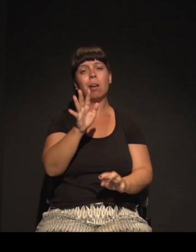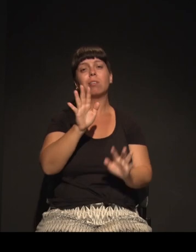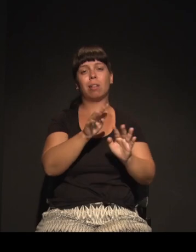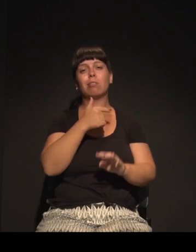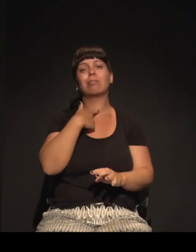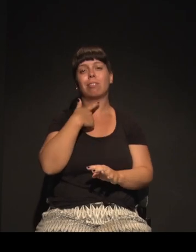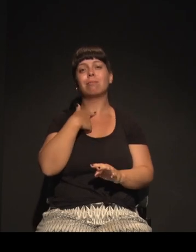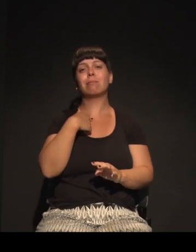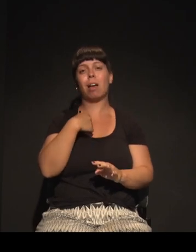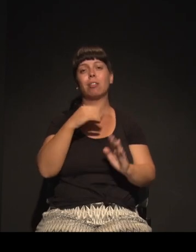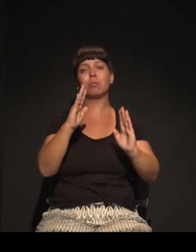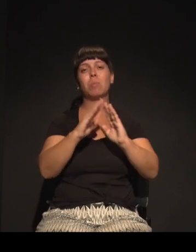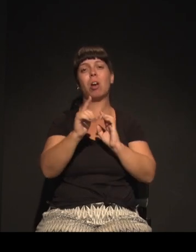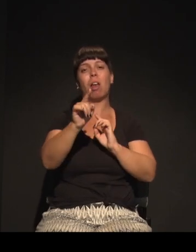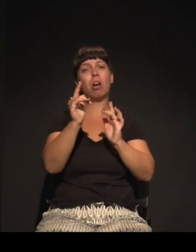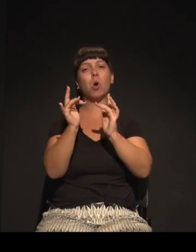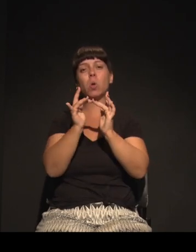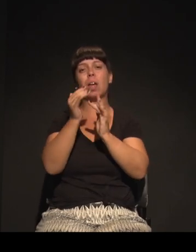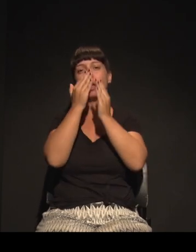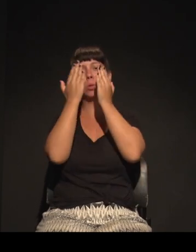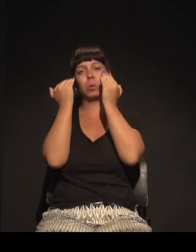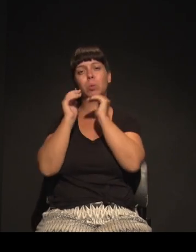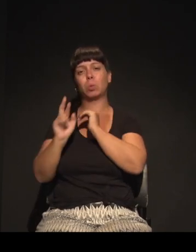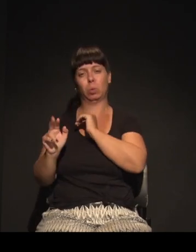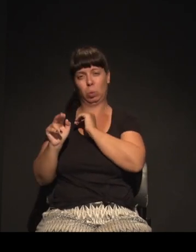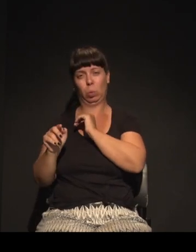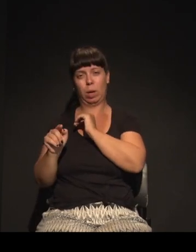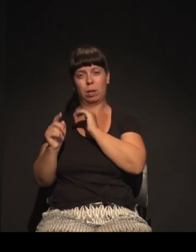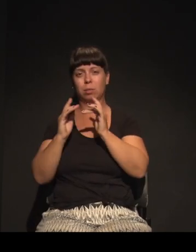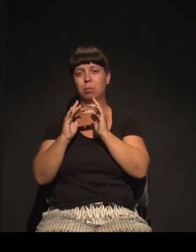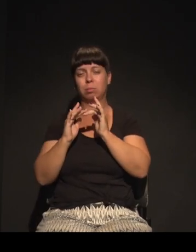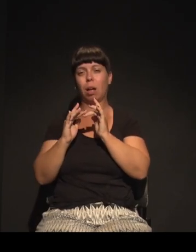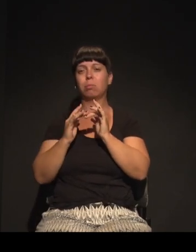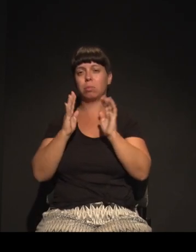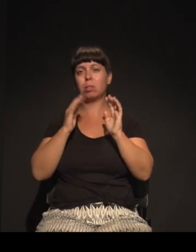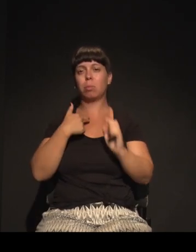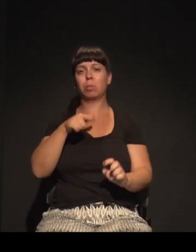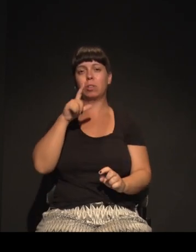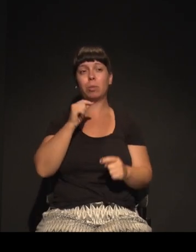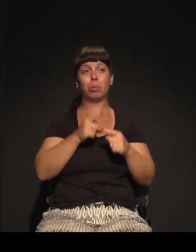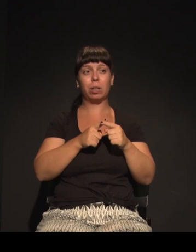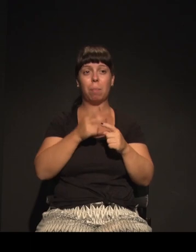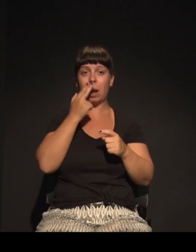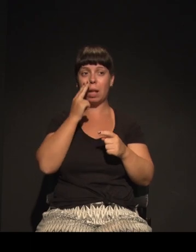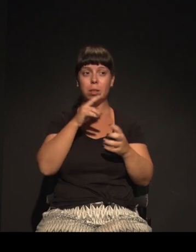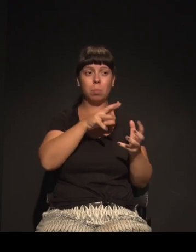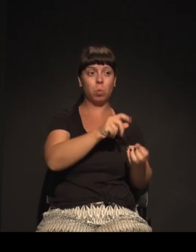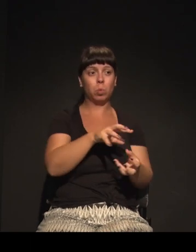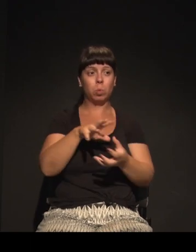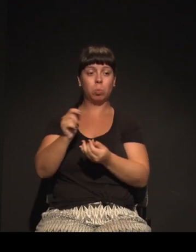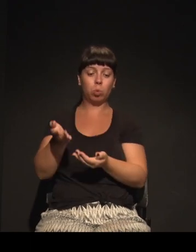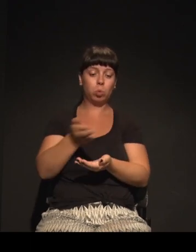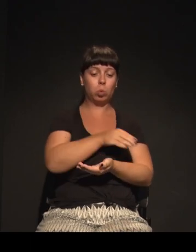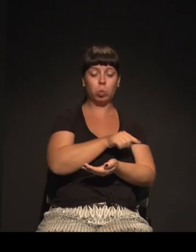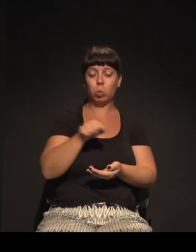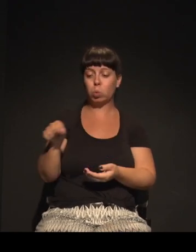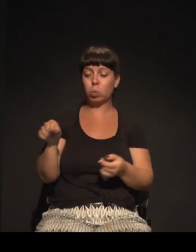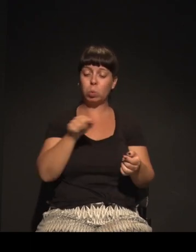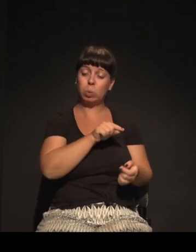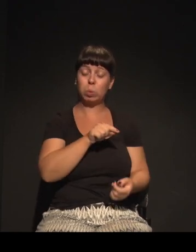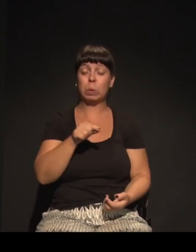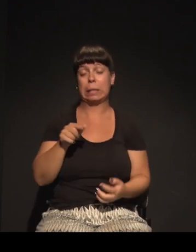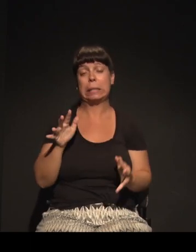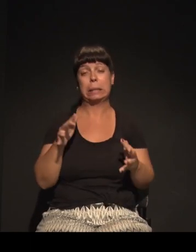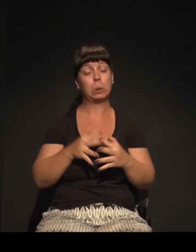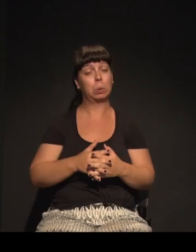sem ter contato com não indígenas do que tá em dois mundos né fica mais complicado pra gente mas é isso que eu tenho